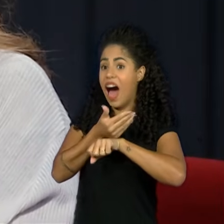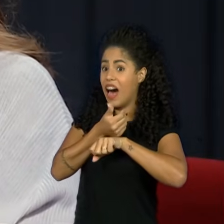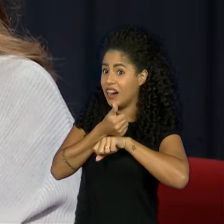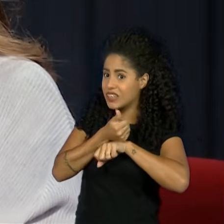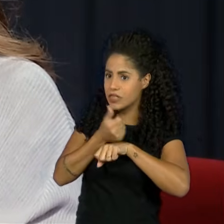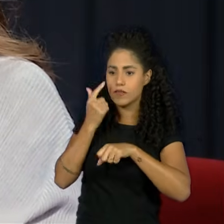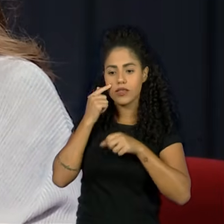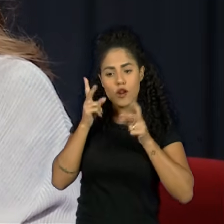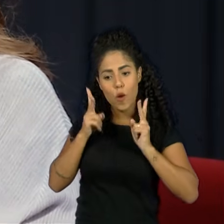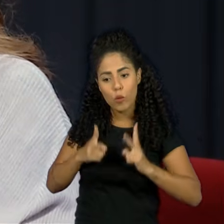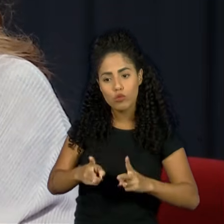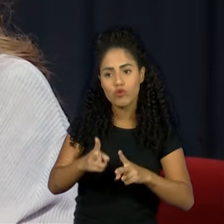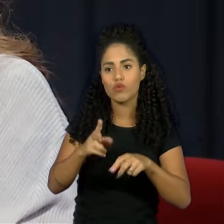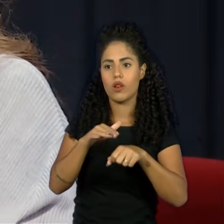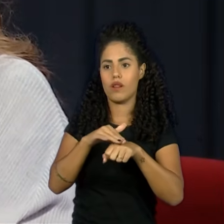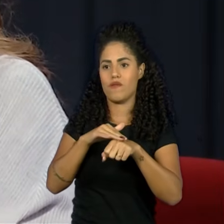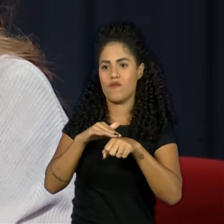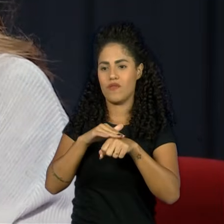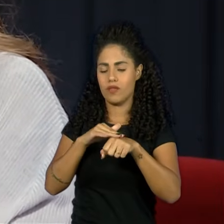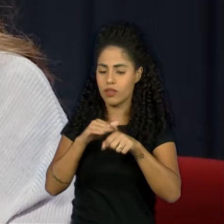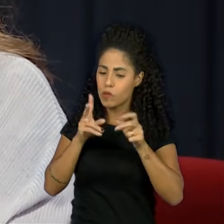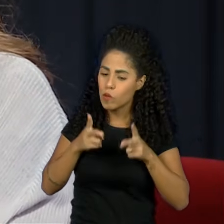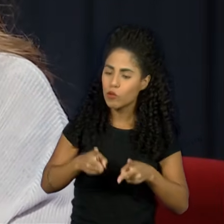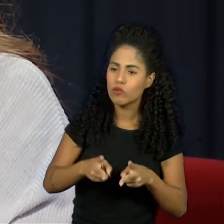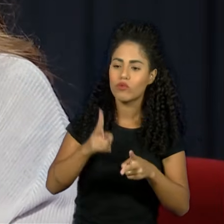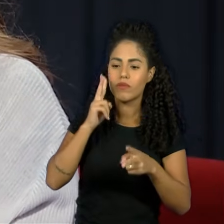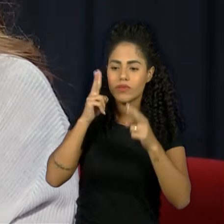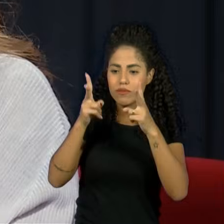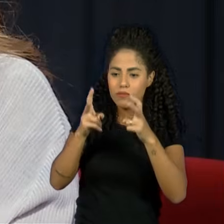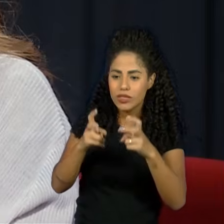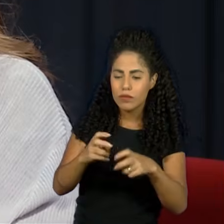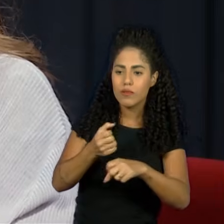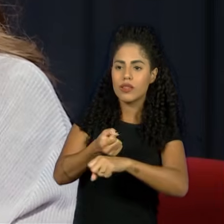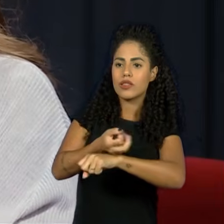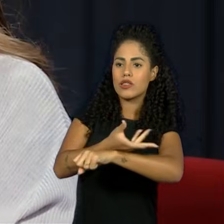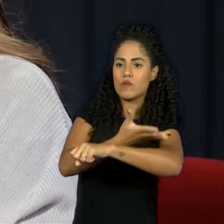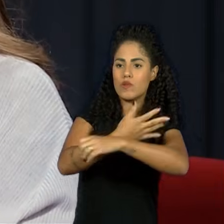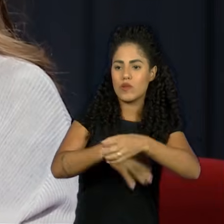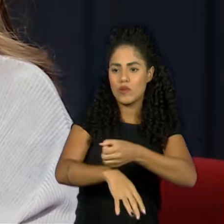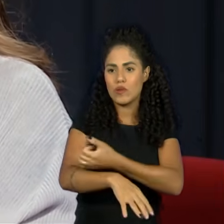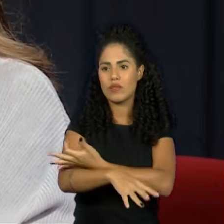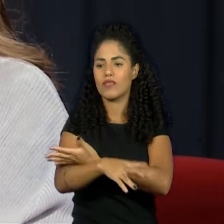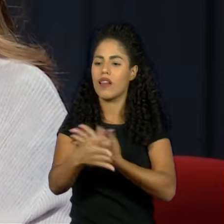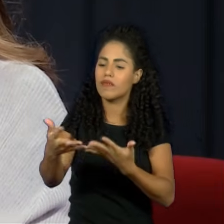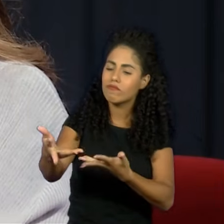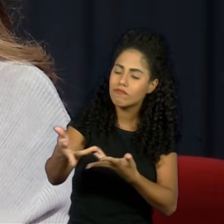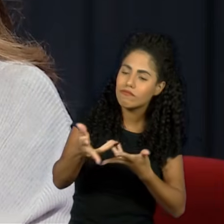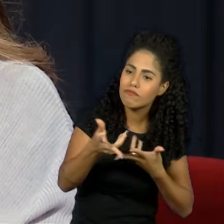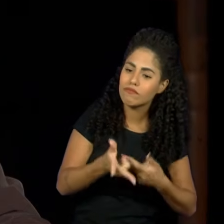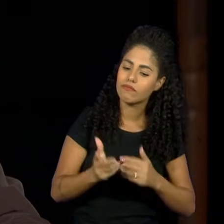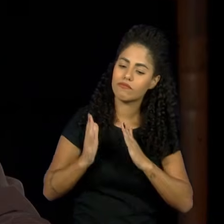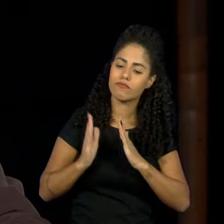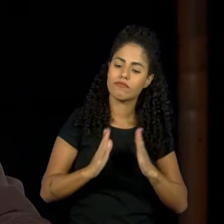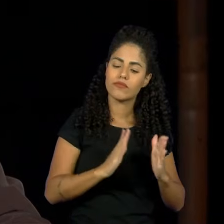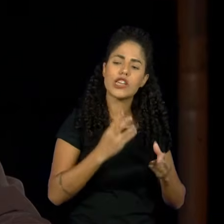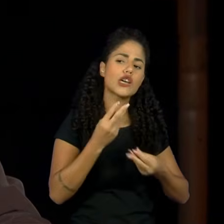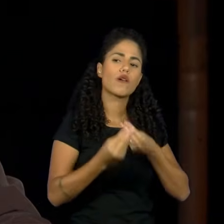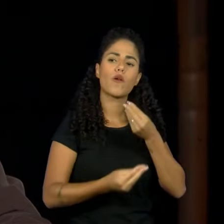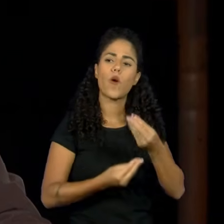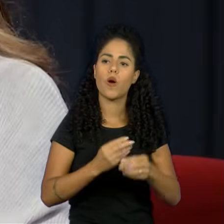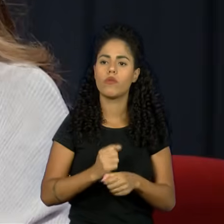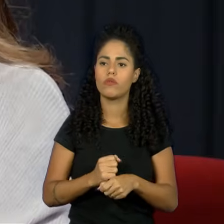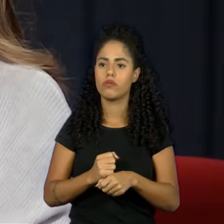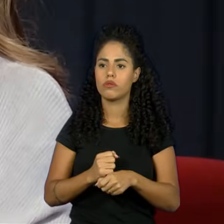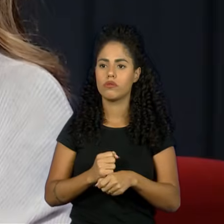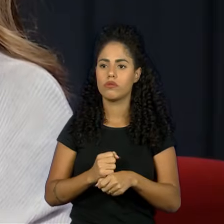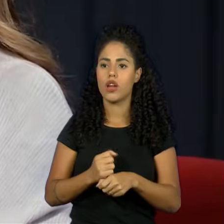precisa continuar com ela mais um pouquinho, para que você possa dar para ela os próximos passos. E não dizer tudo vai